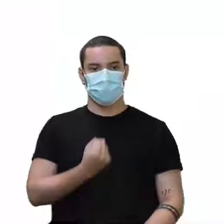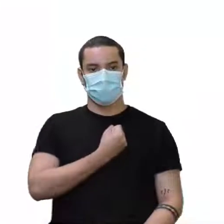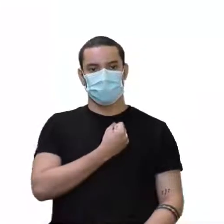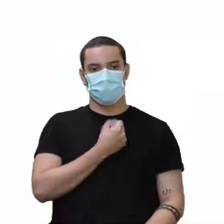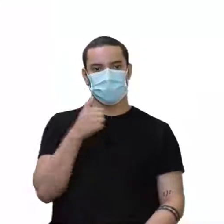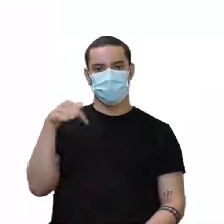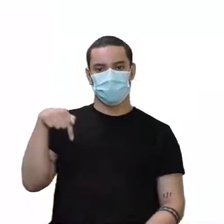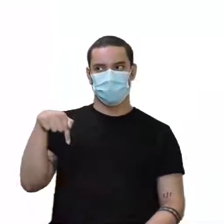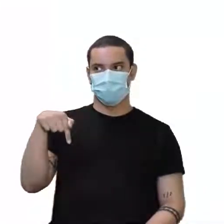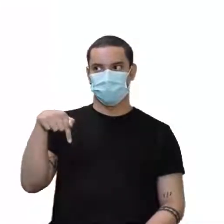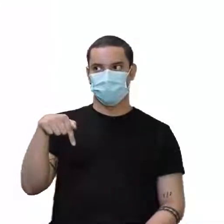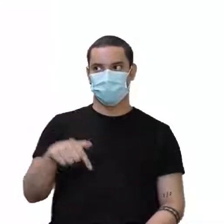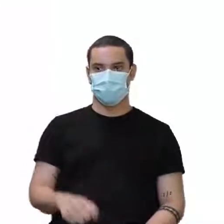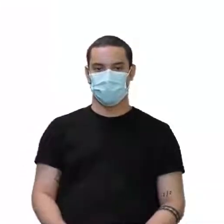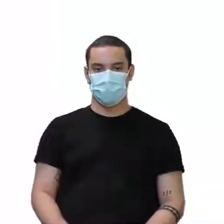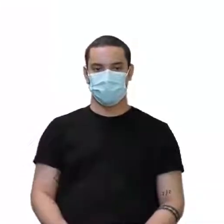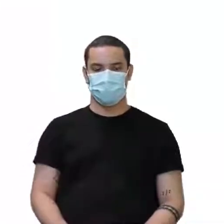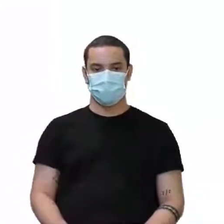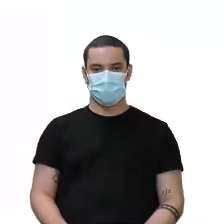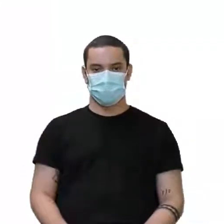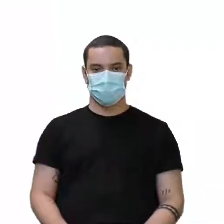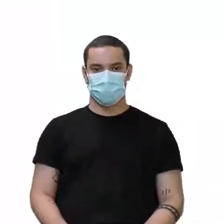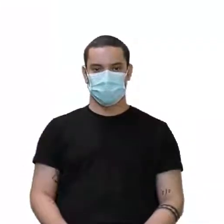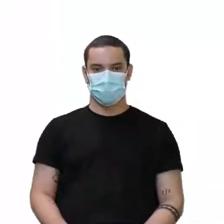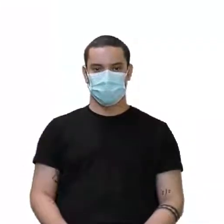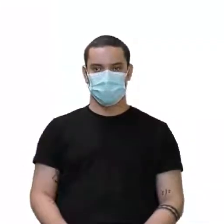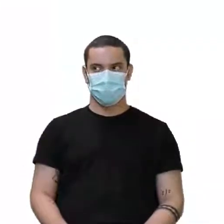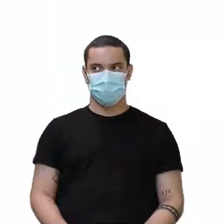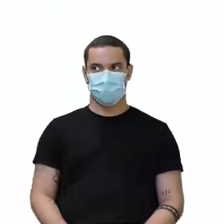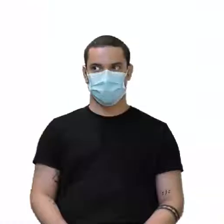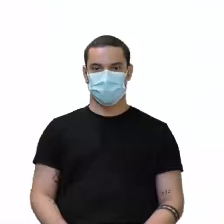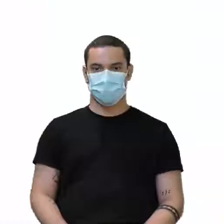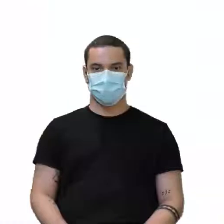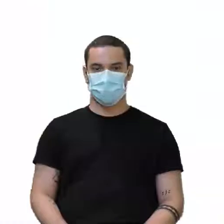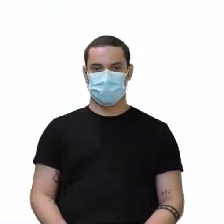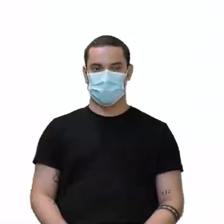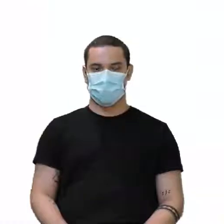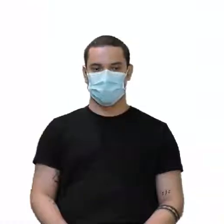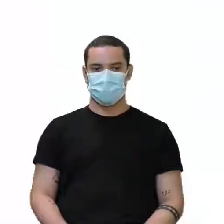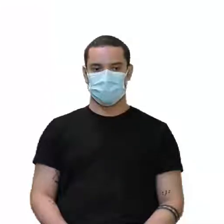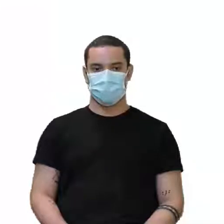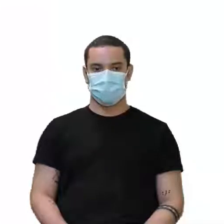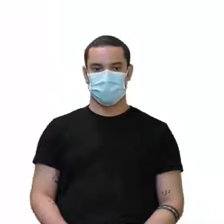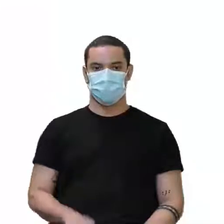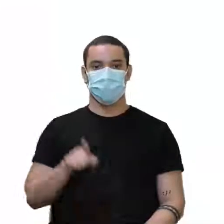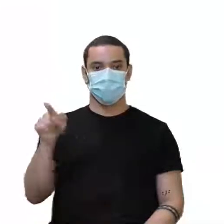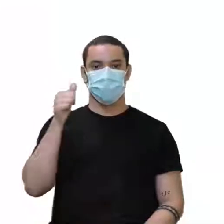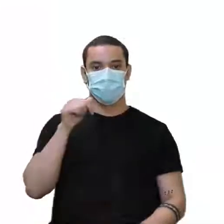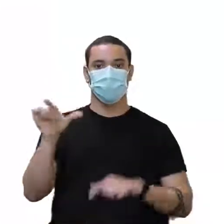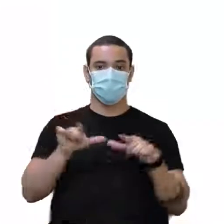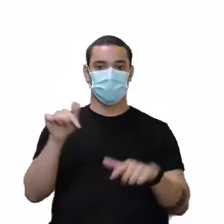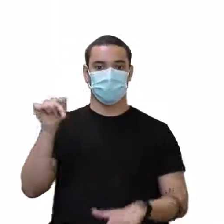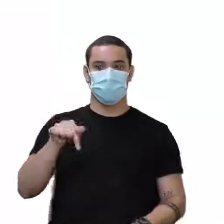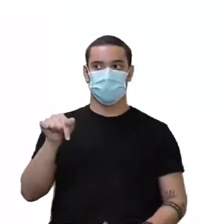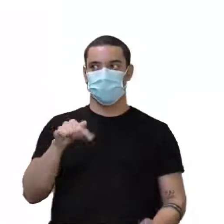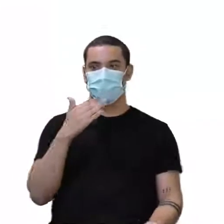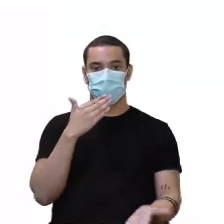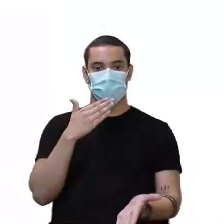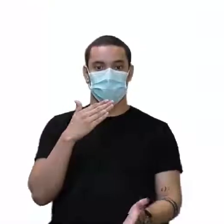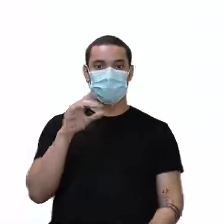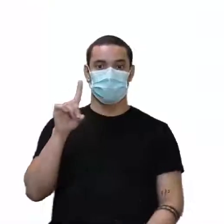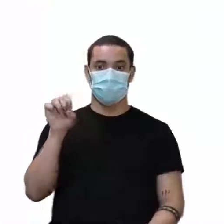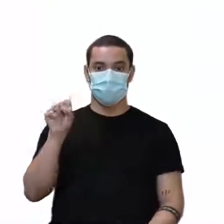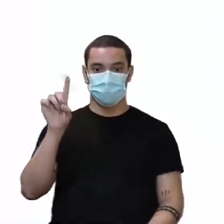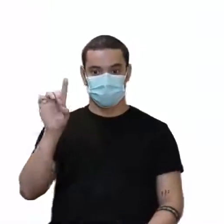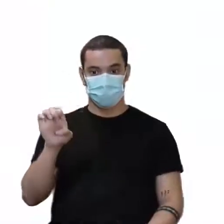worked here. She has worked here. Ela trabalha aqui desde ou a.